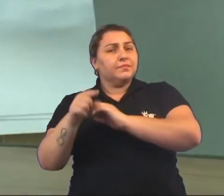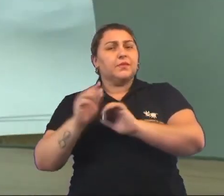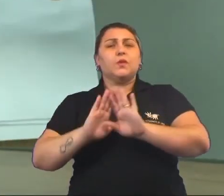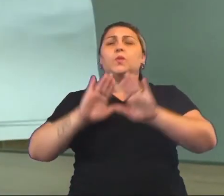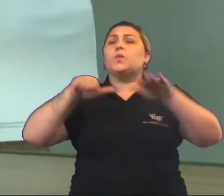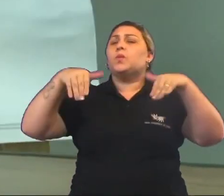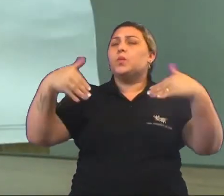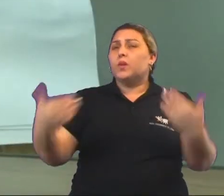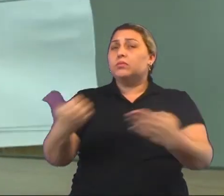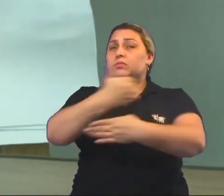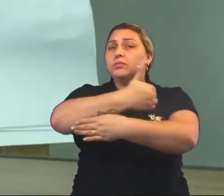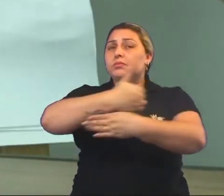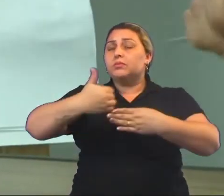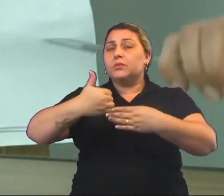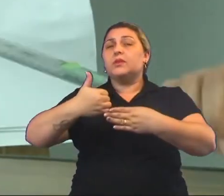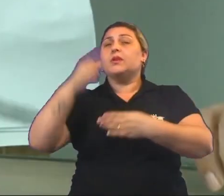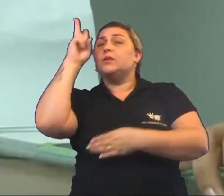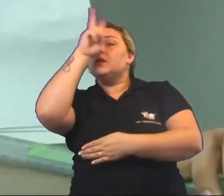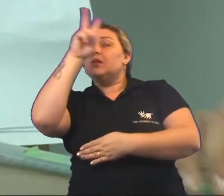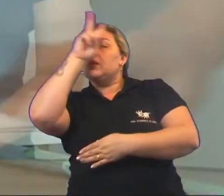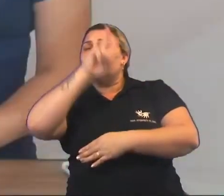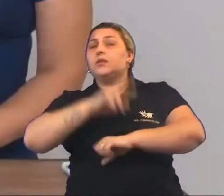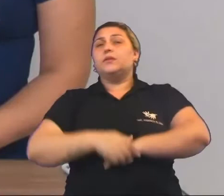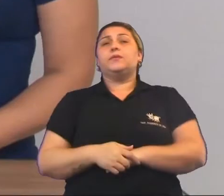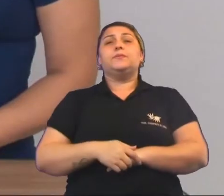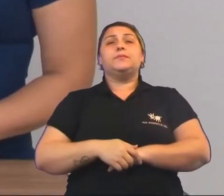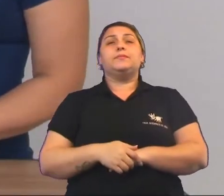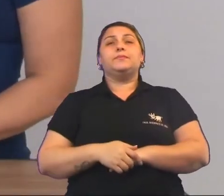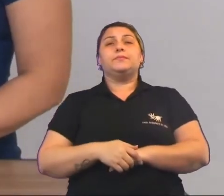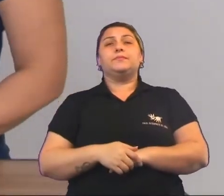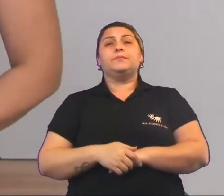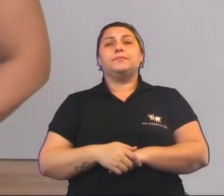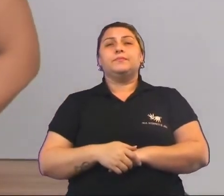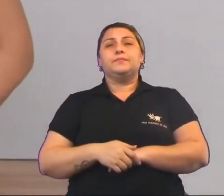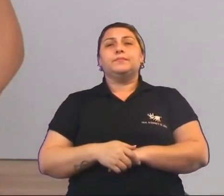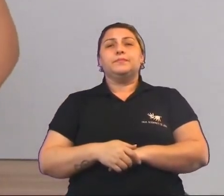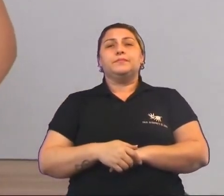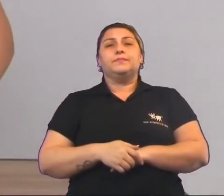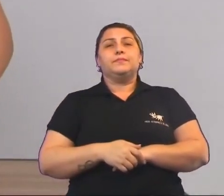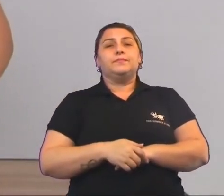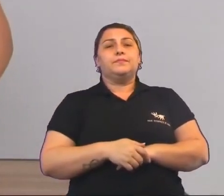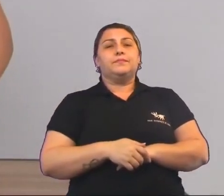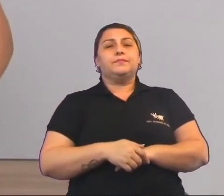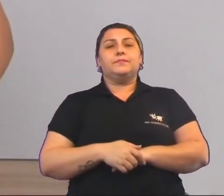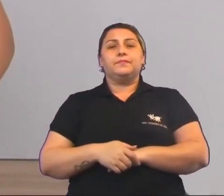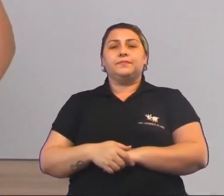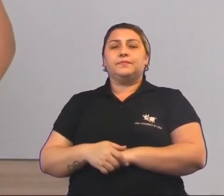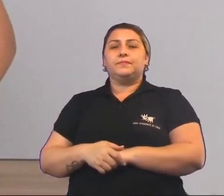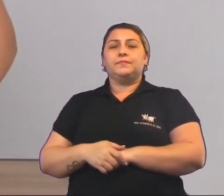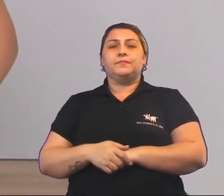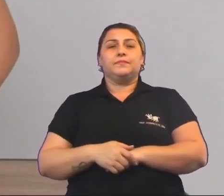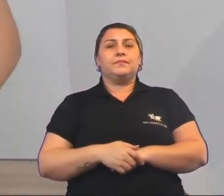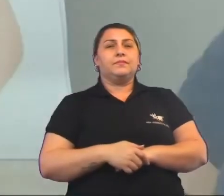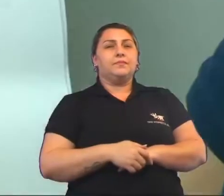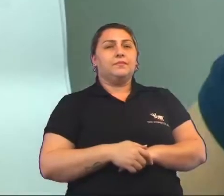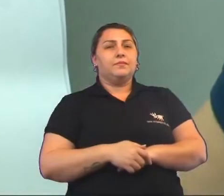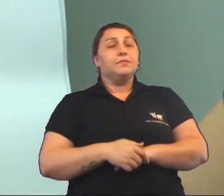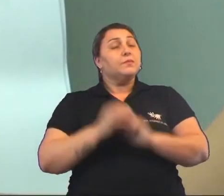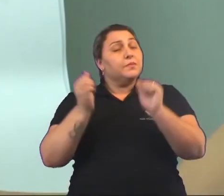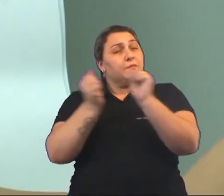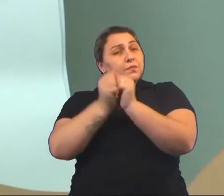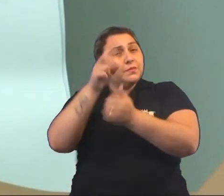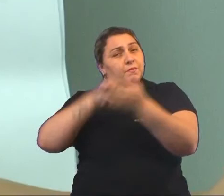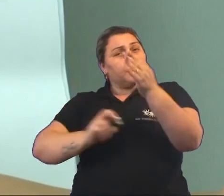vocês qual é a moral da história. E a moral da história, turminha, está aqui, ó. Vamos ler